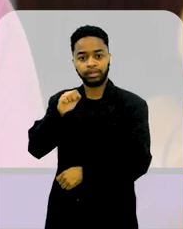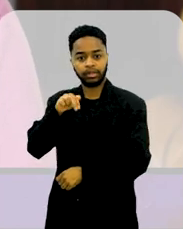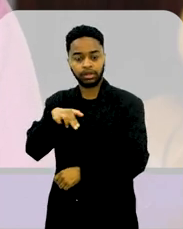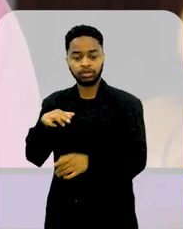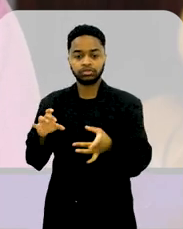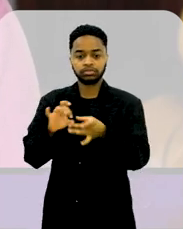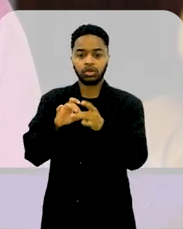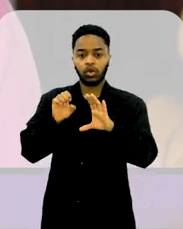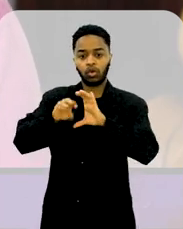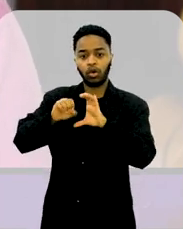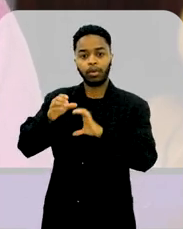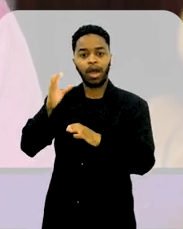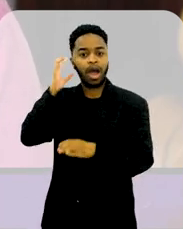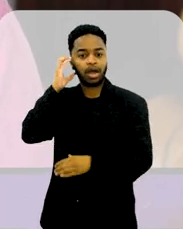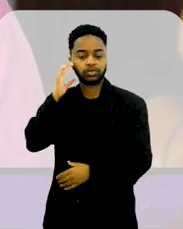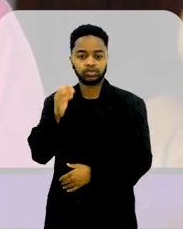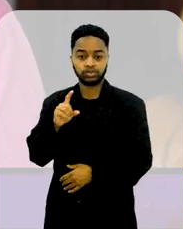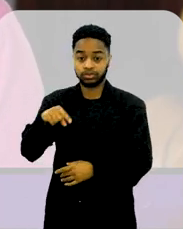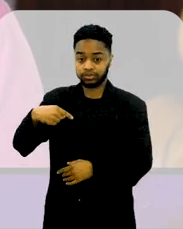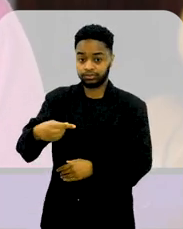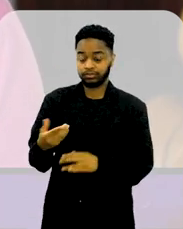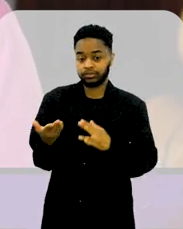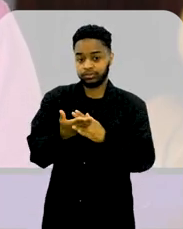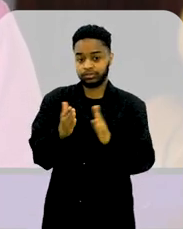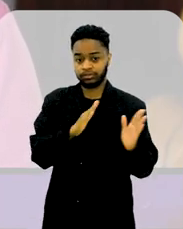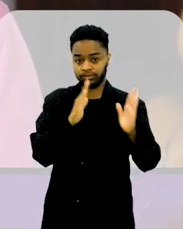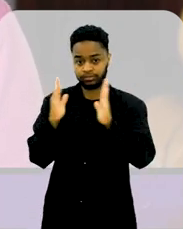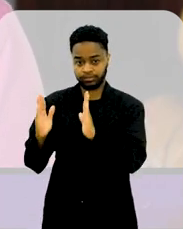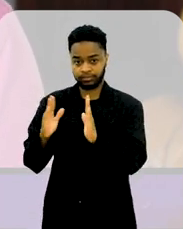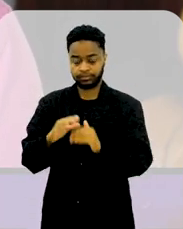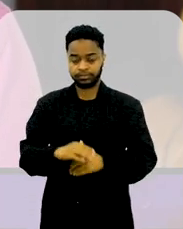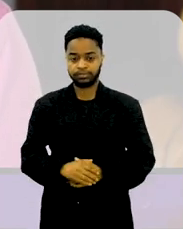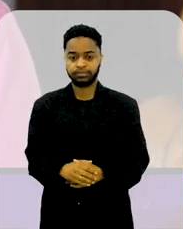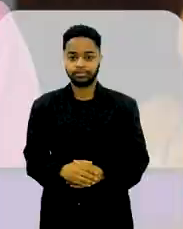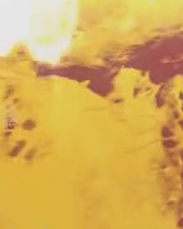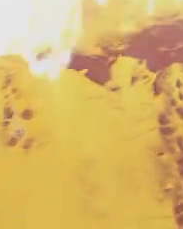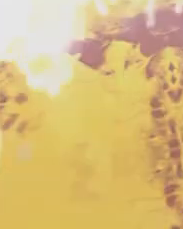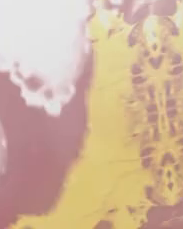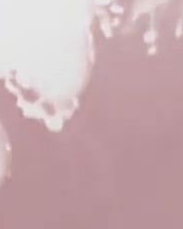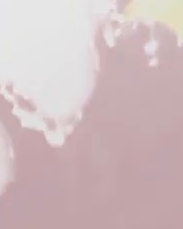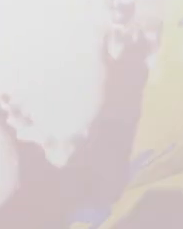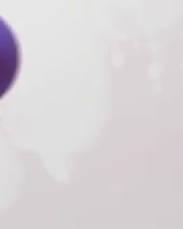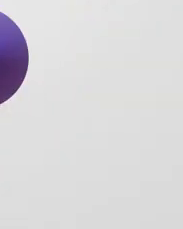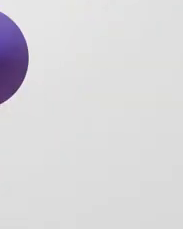Renan Moura do sistema Globo de rádio já já a segunda parte do Arena